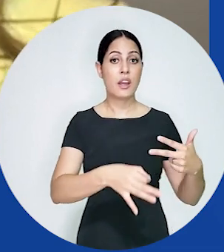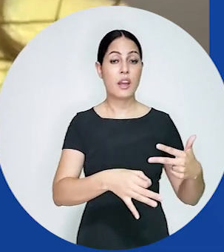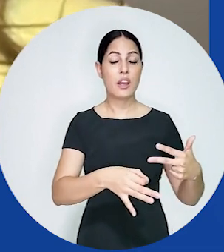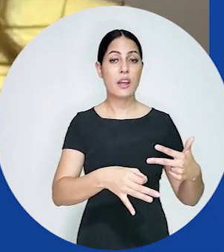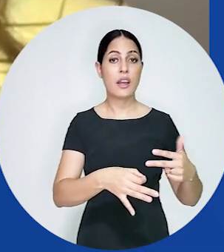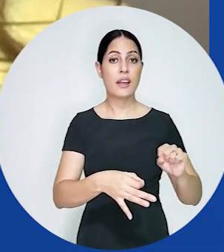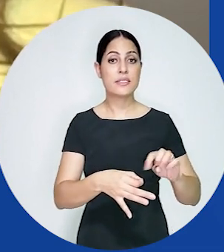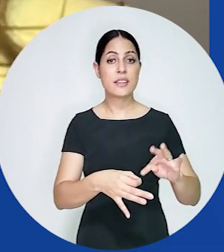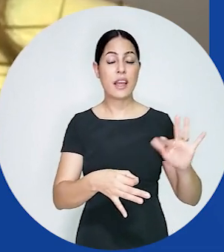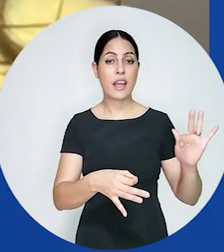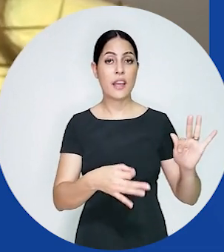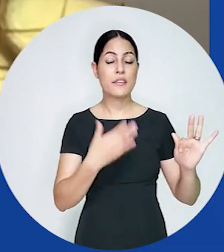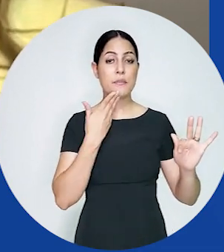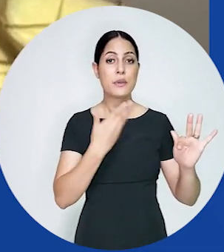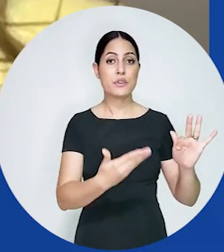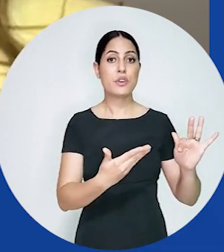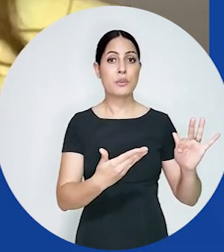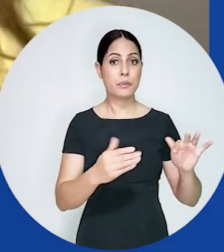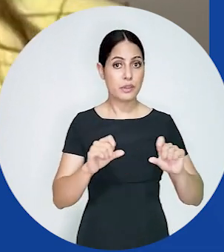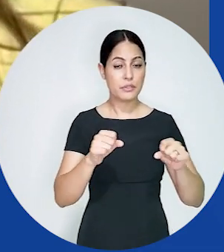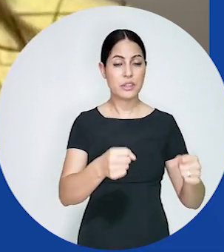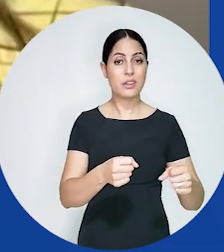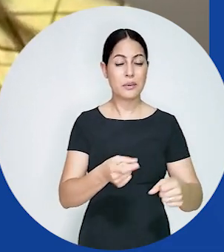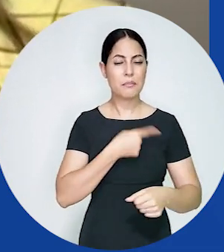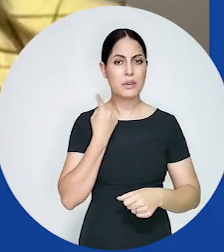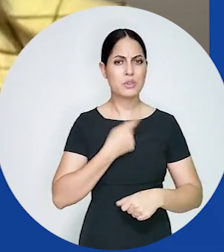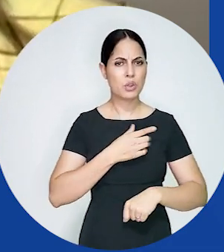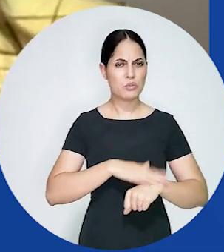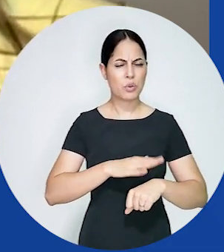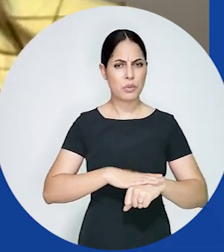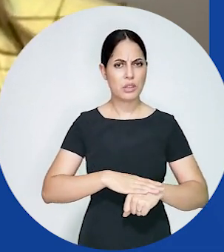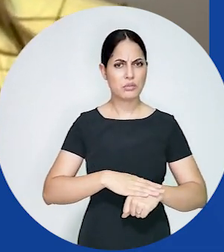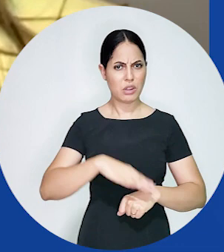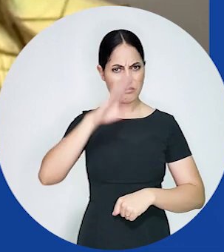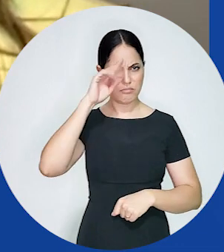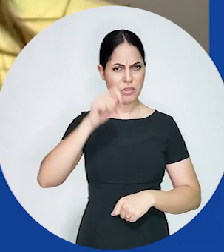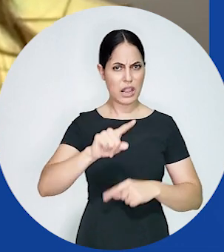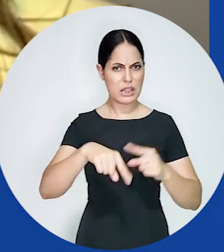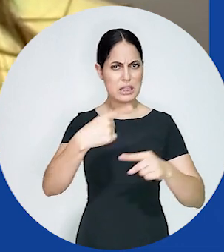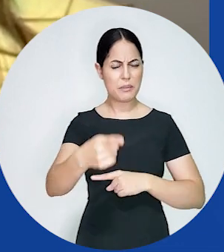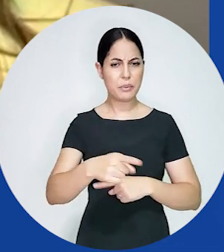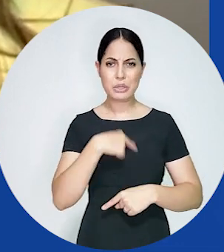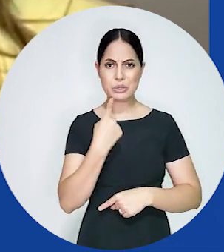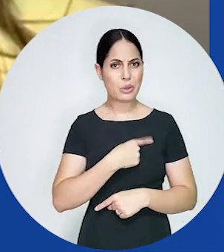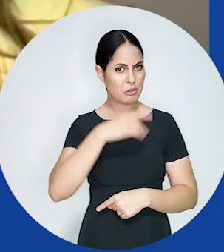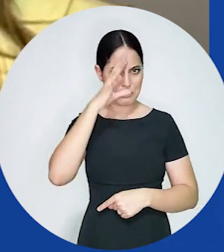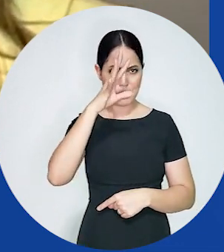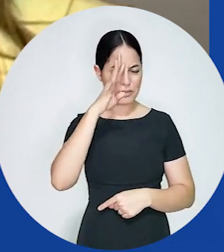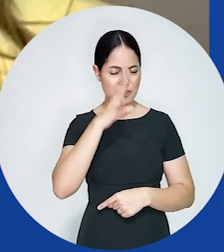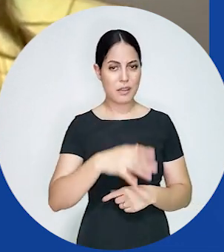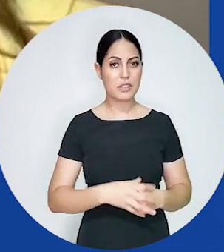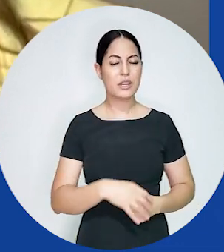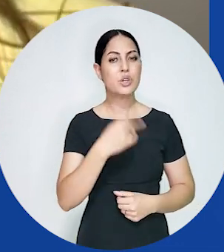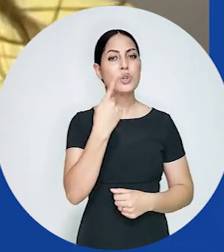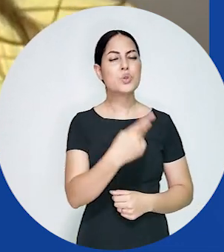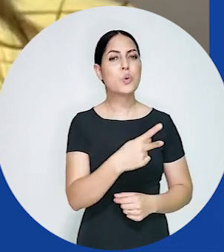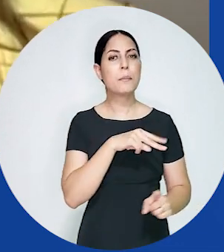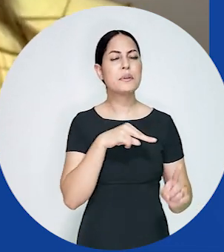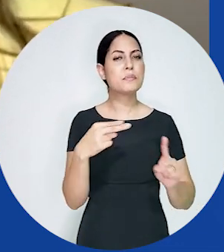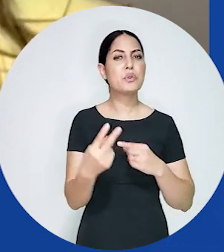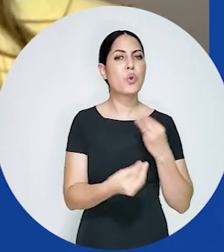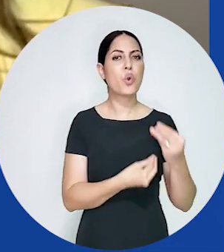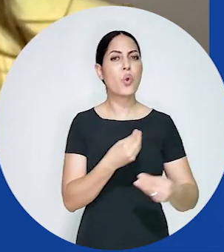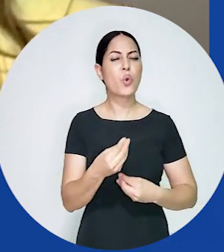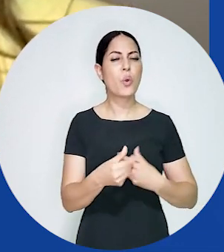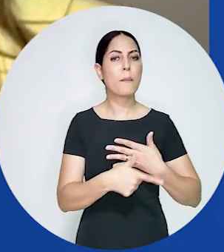Supremo, que talvez para pessoas como nós que nos formamos no pós-ditadura seja impensável. Como que